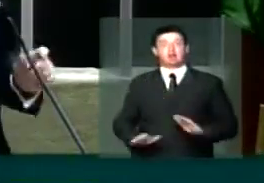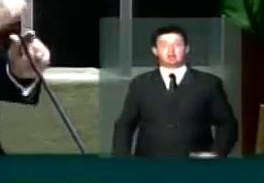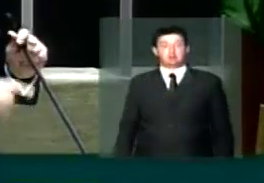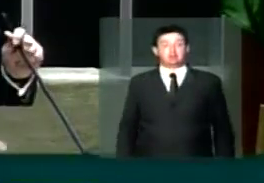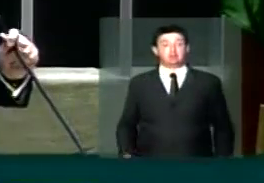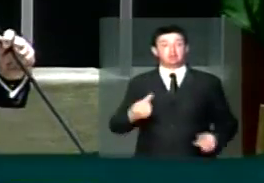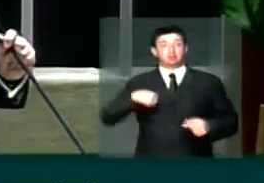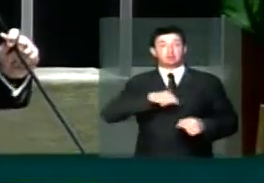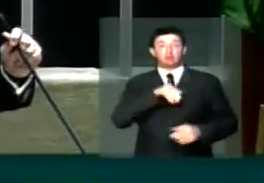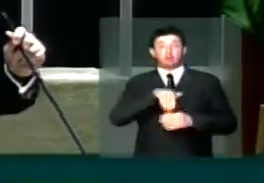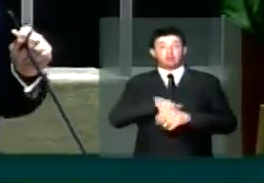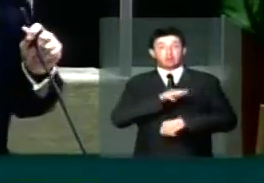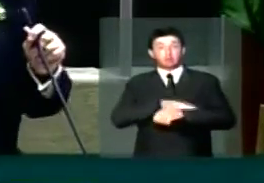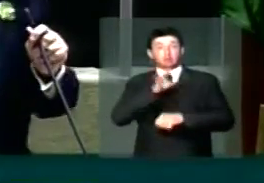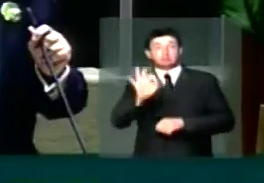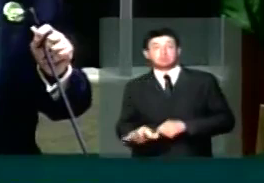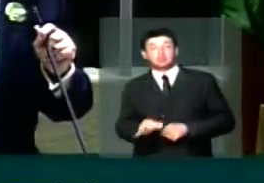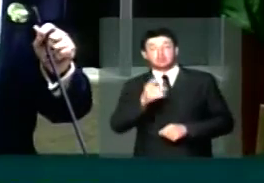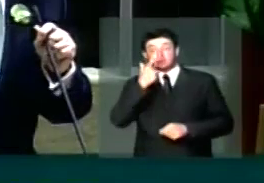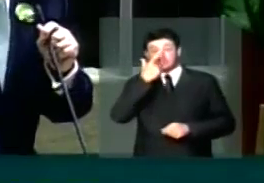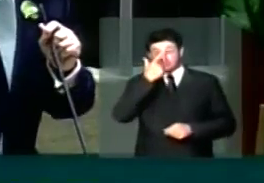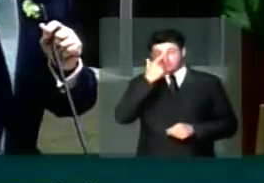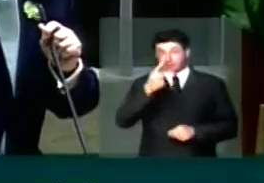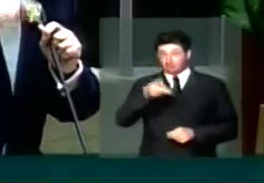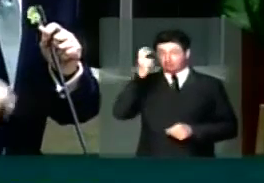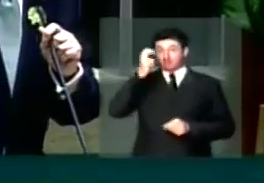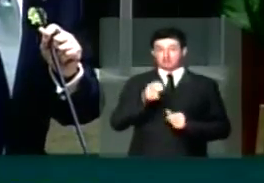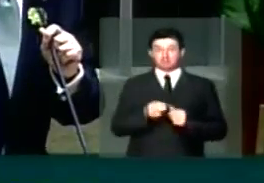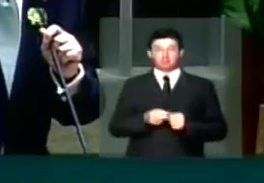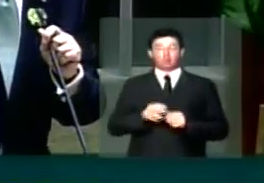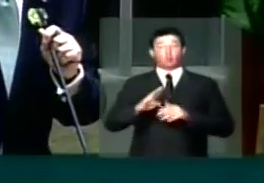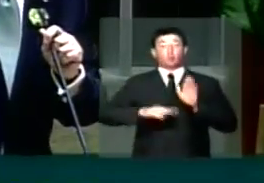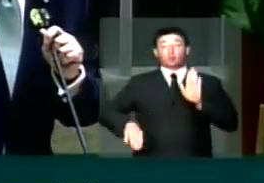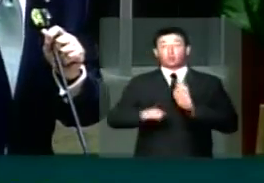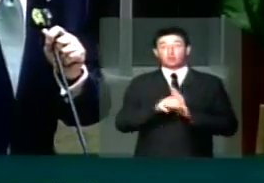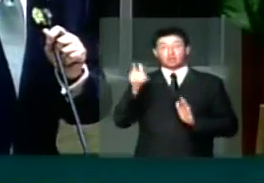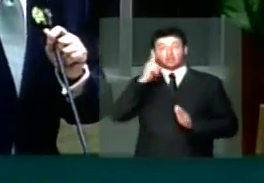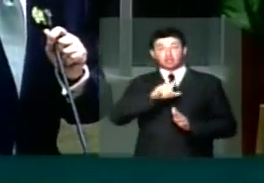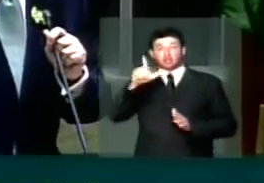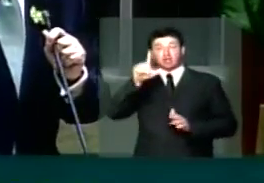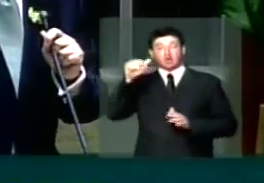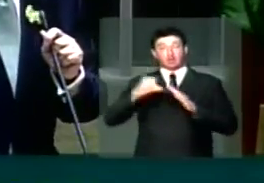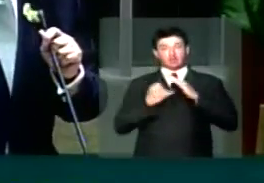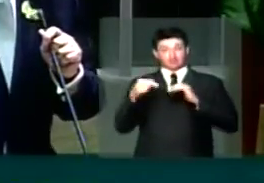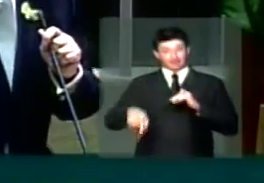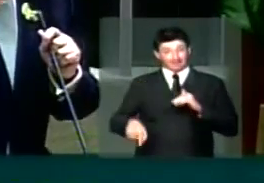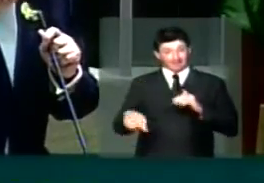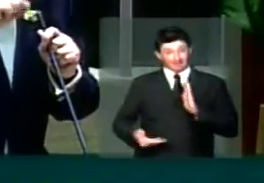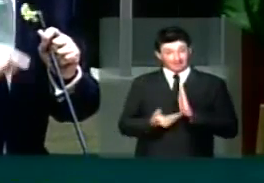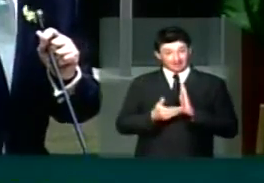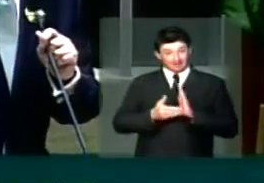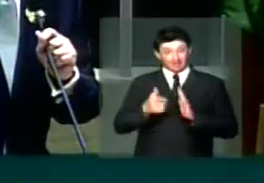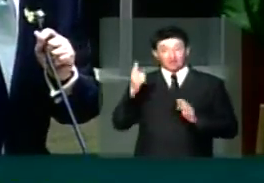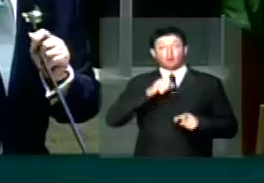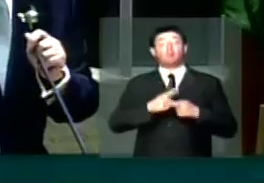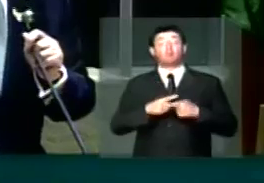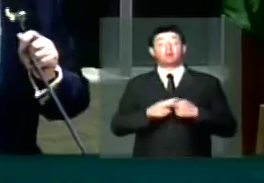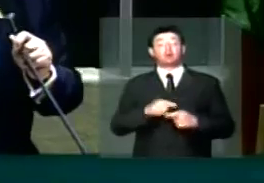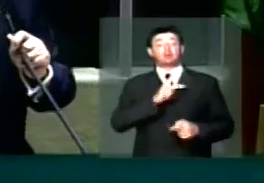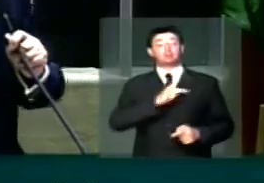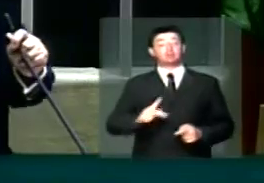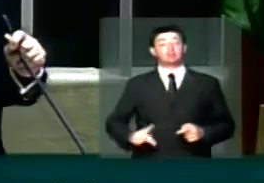nós voltarmos no tempo, vamos verificar que os ganhos institucionais dos últimos anos que essa casa teve se deram com